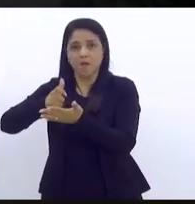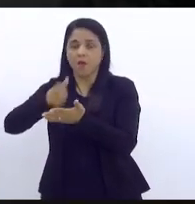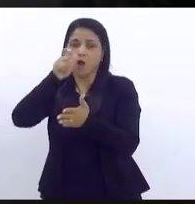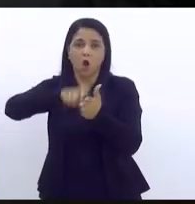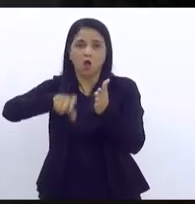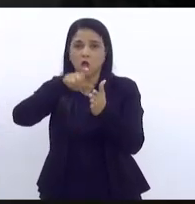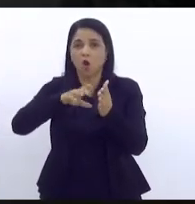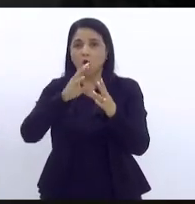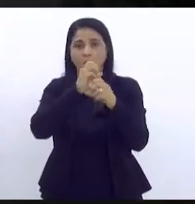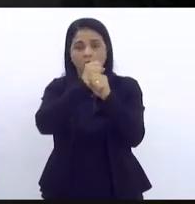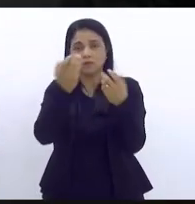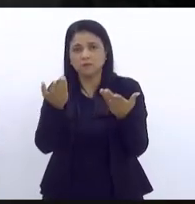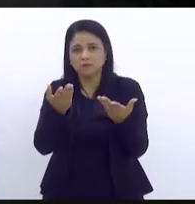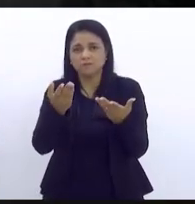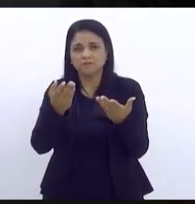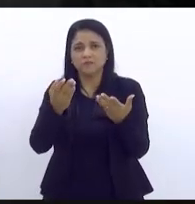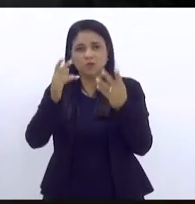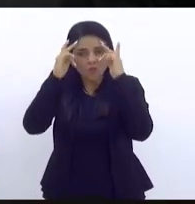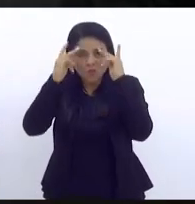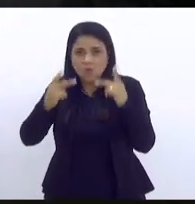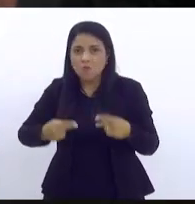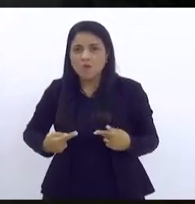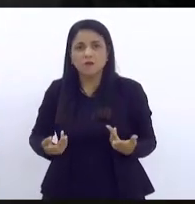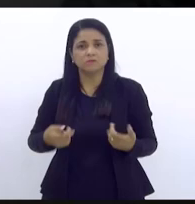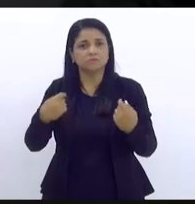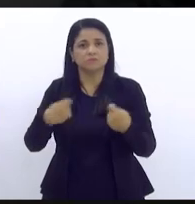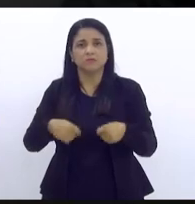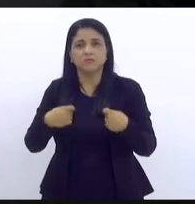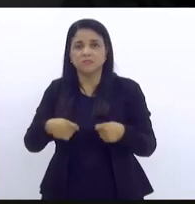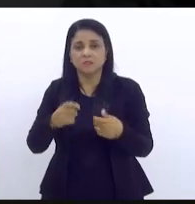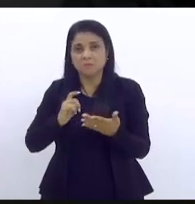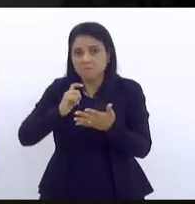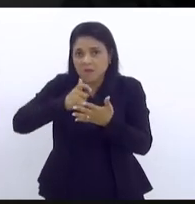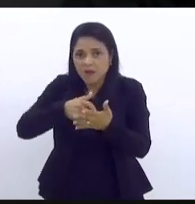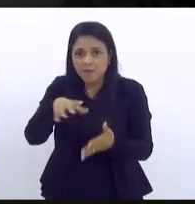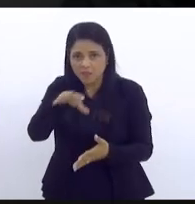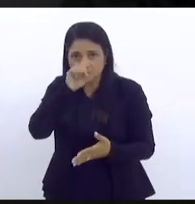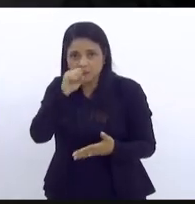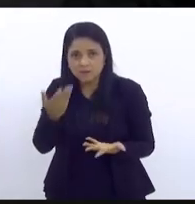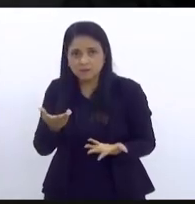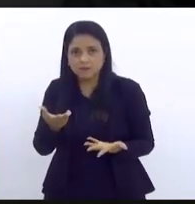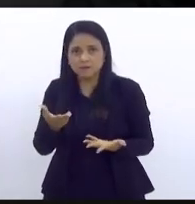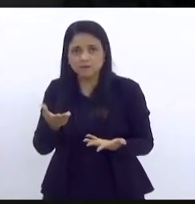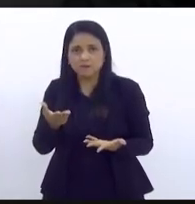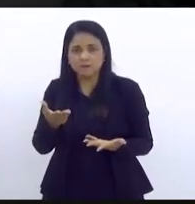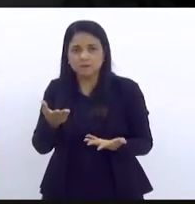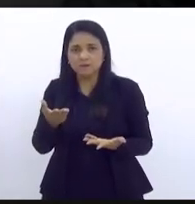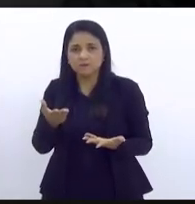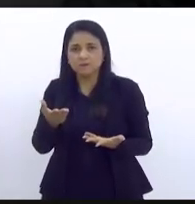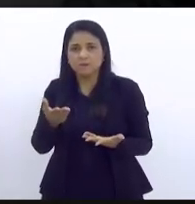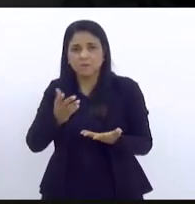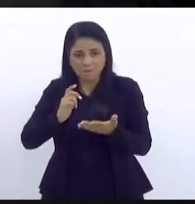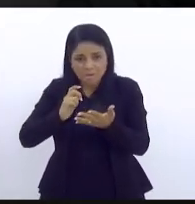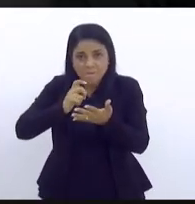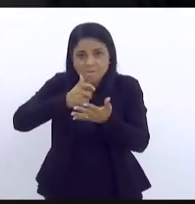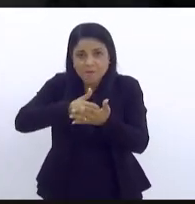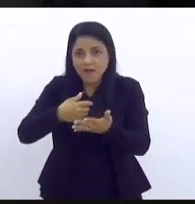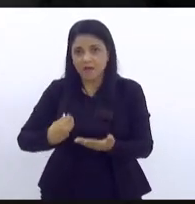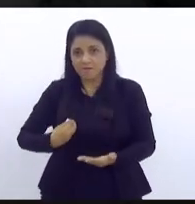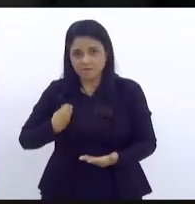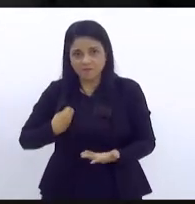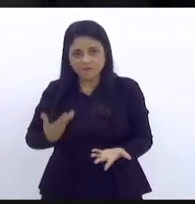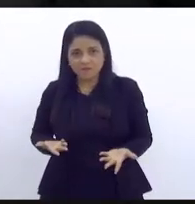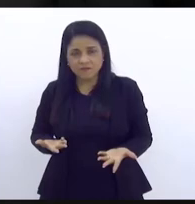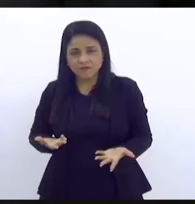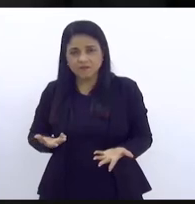a vida elementares ao ser humano não quero pagar para respirar não quero pagar a gente não tem que pagar para sobreviver Então